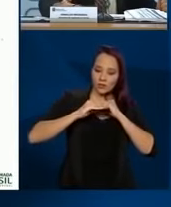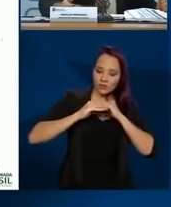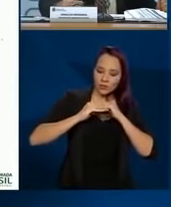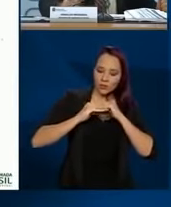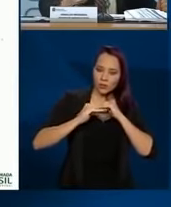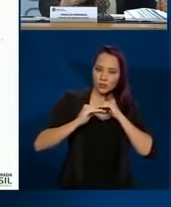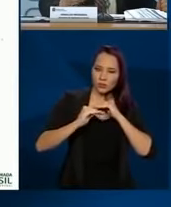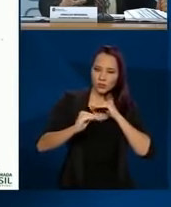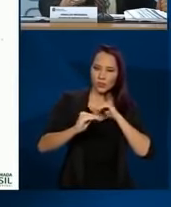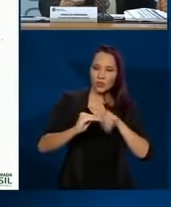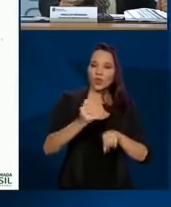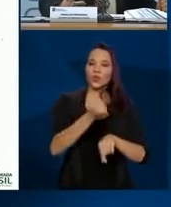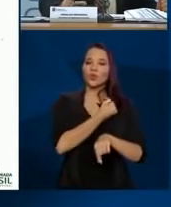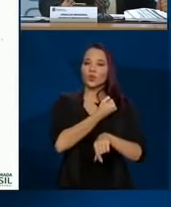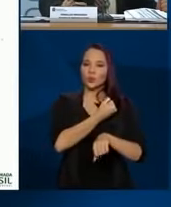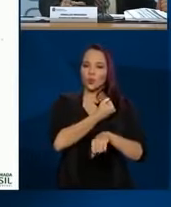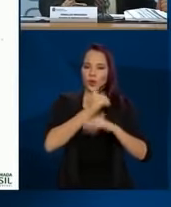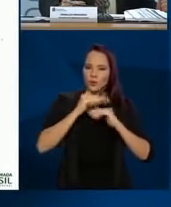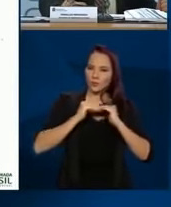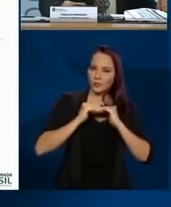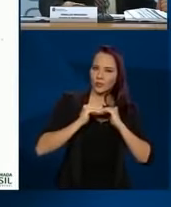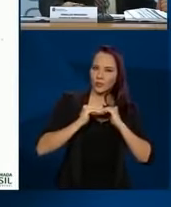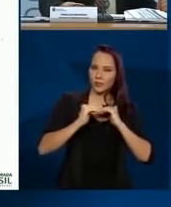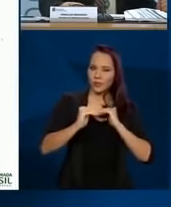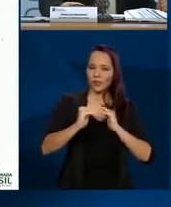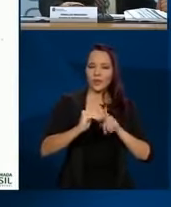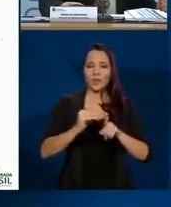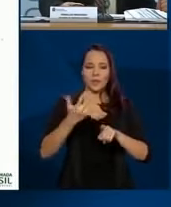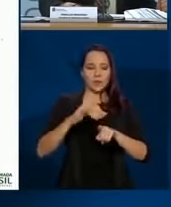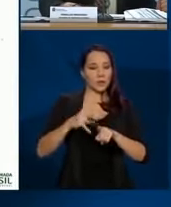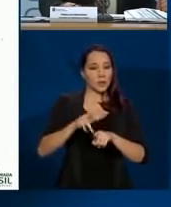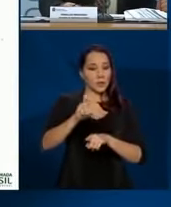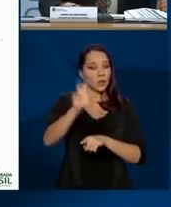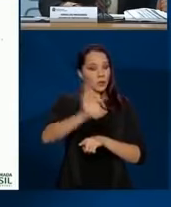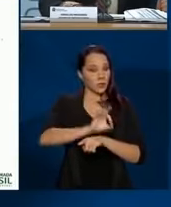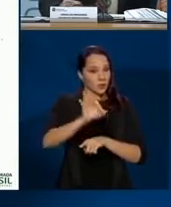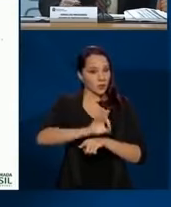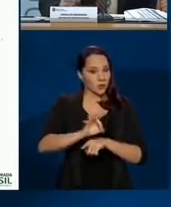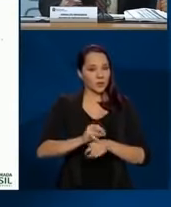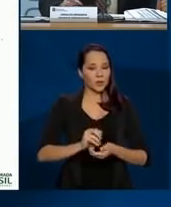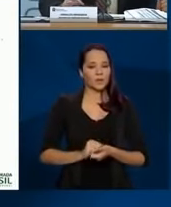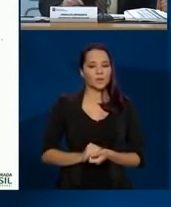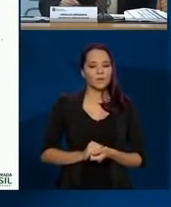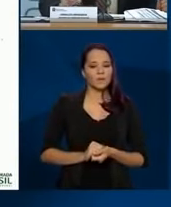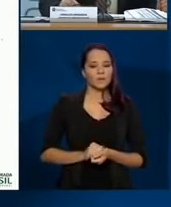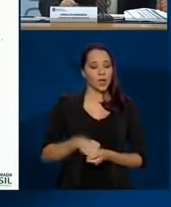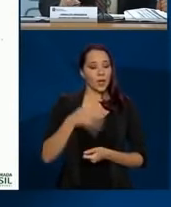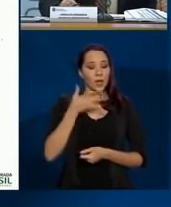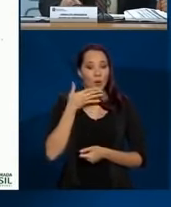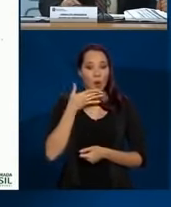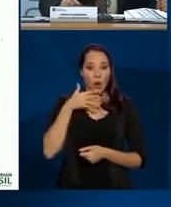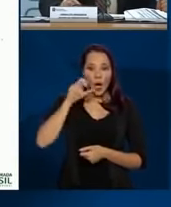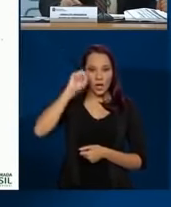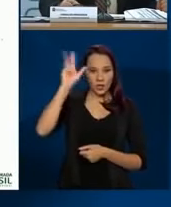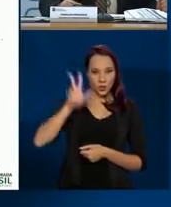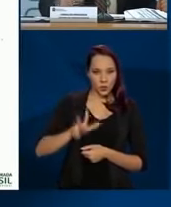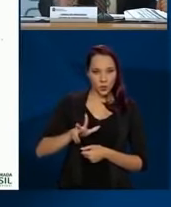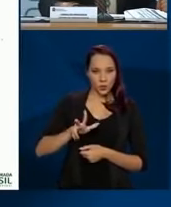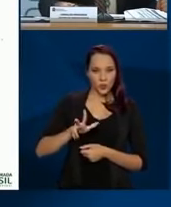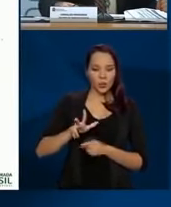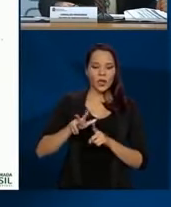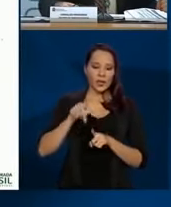fez um intervalo de confiança de mais ou menos 5%, e em azul, os que nós tivemos